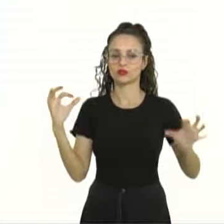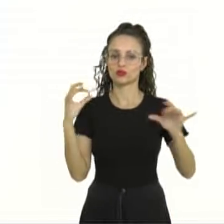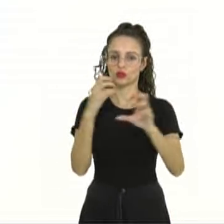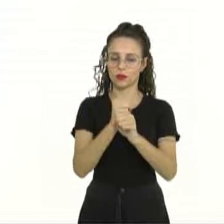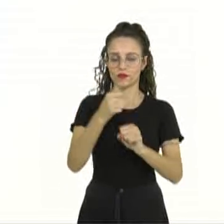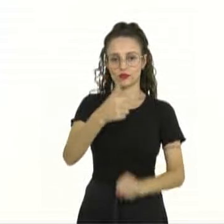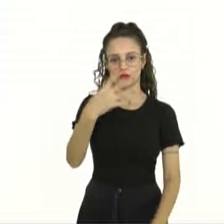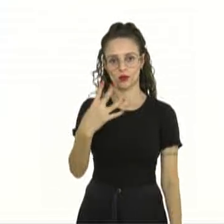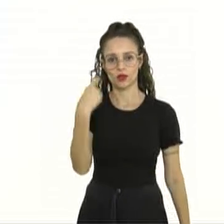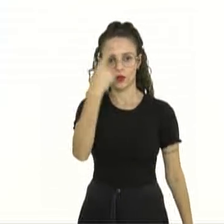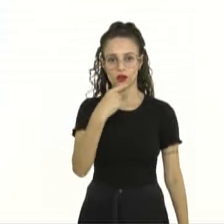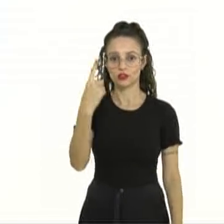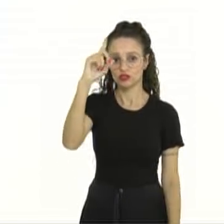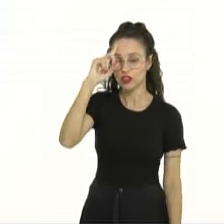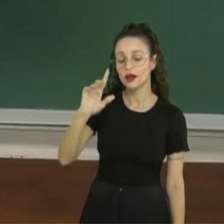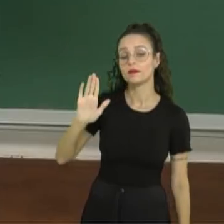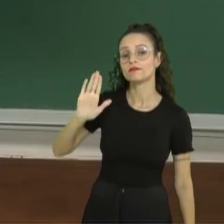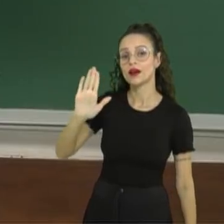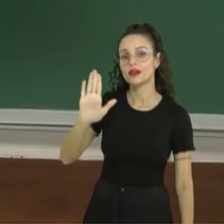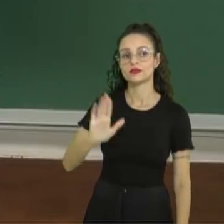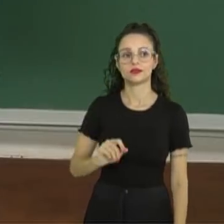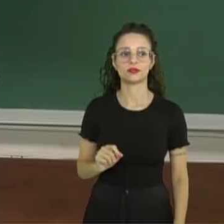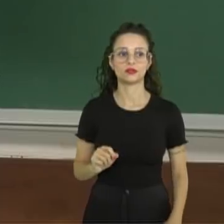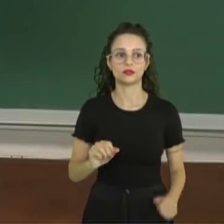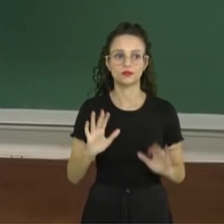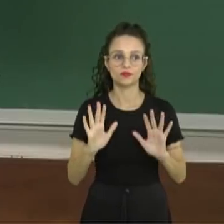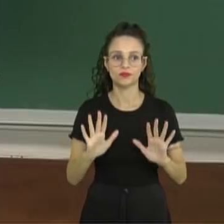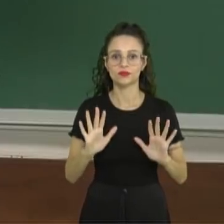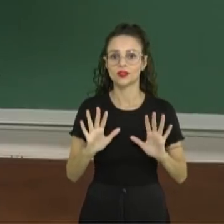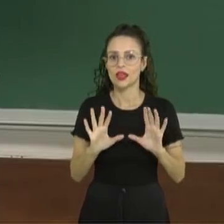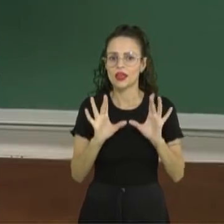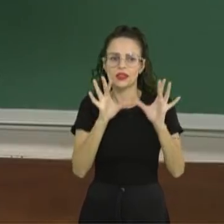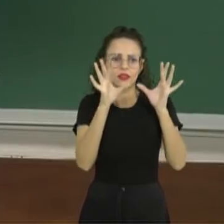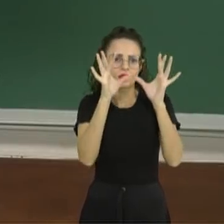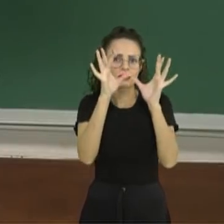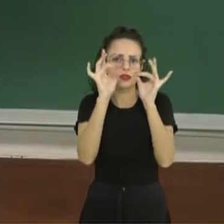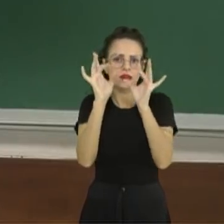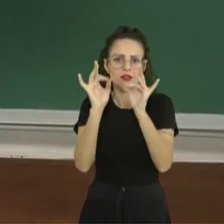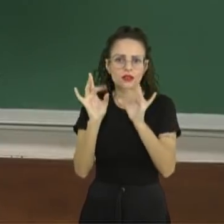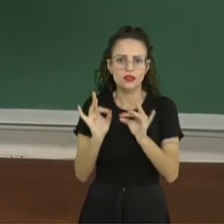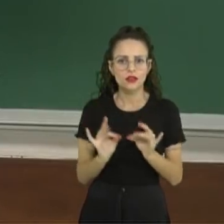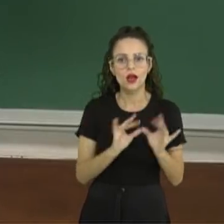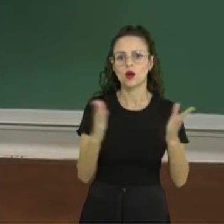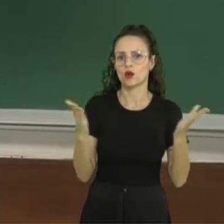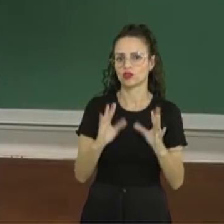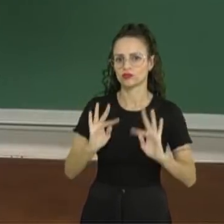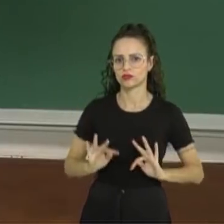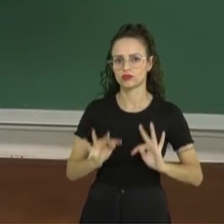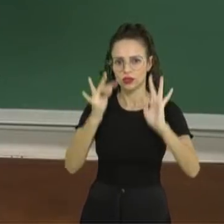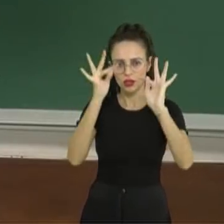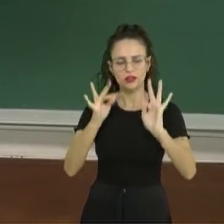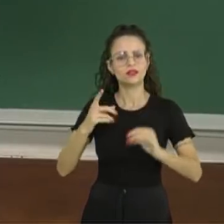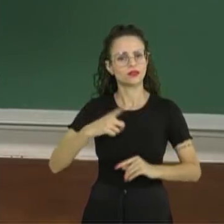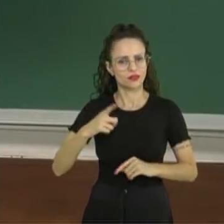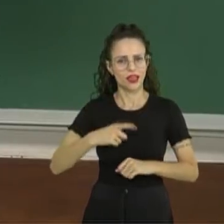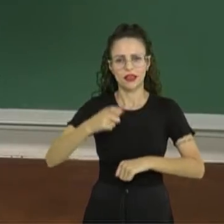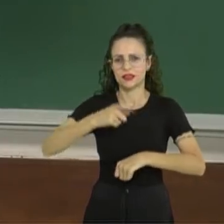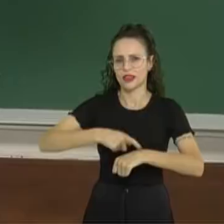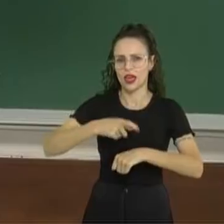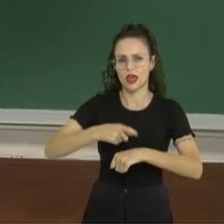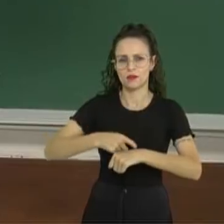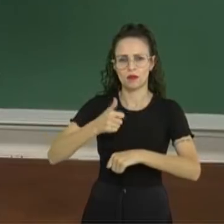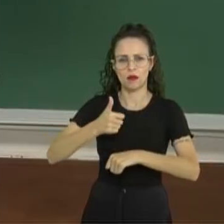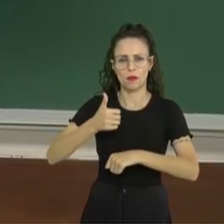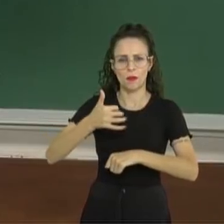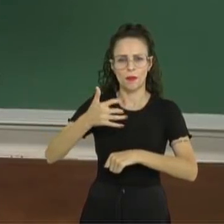horas de um dia. Já o tempo, ele é extremamente milimétrico. Hoje existem tecnologias de cronômetro impressionante,